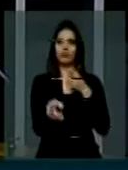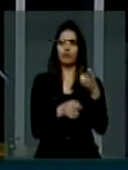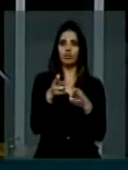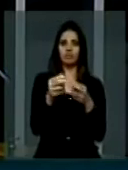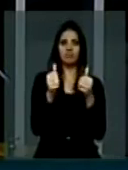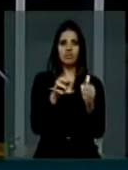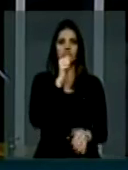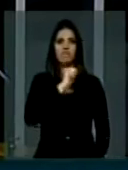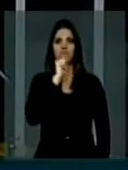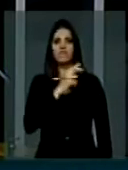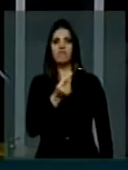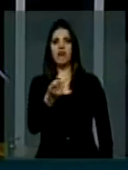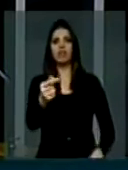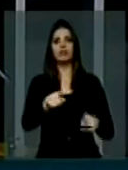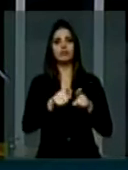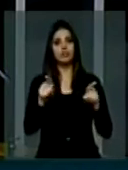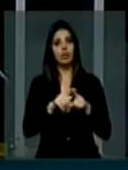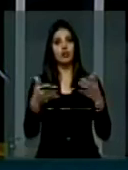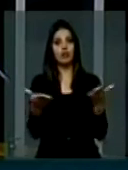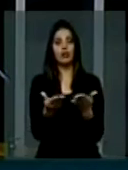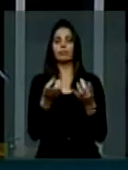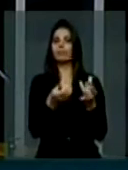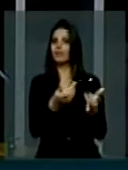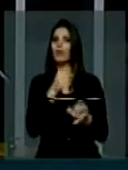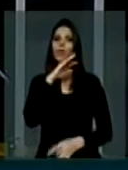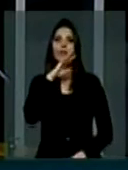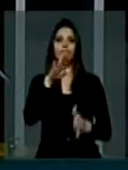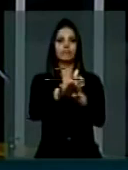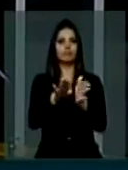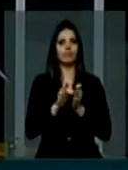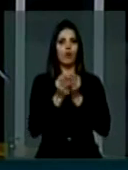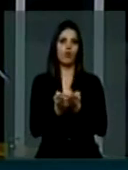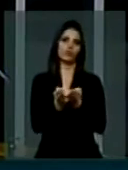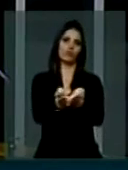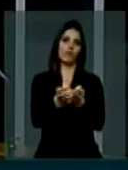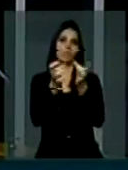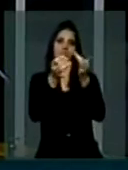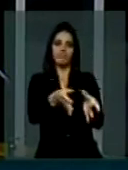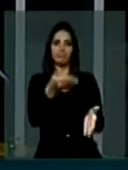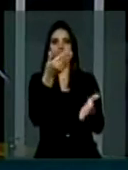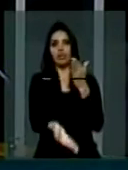e encalha na areia da brutal e crônica ineficiência portuária. É óbvio que a